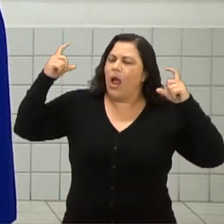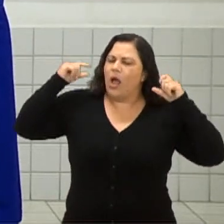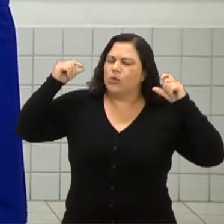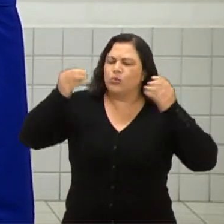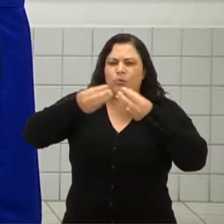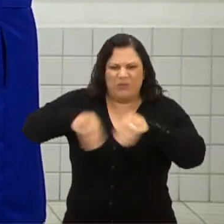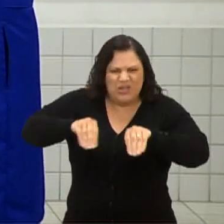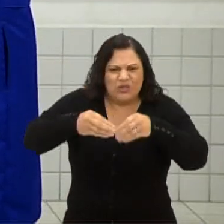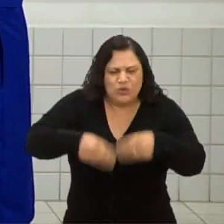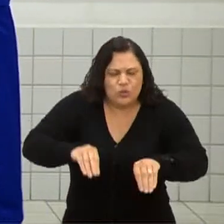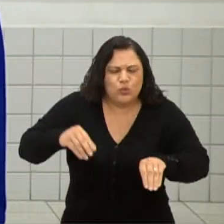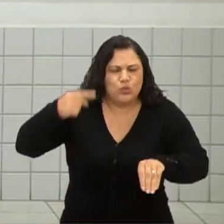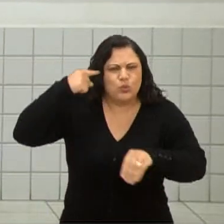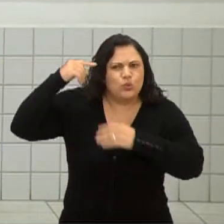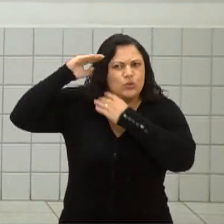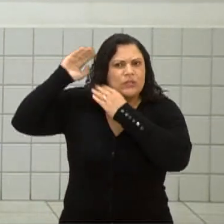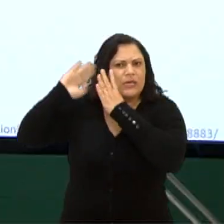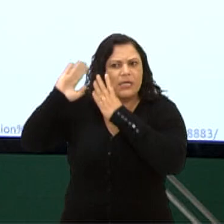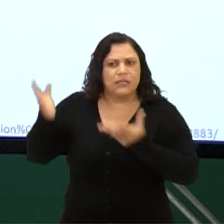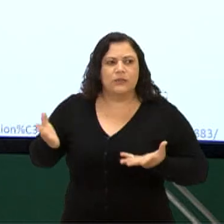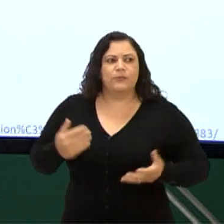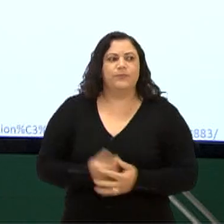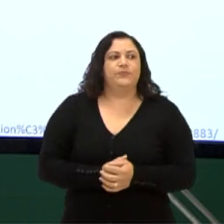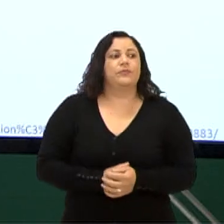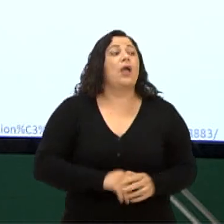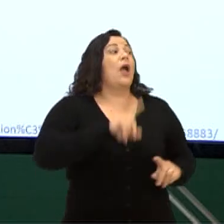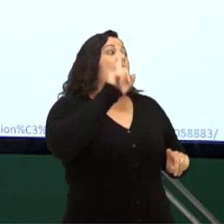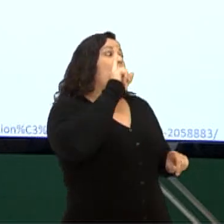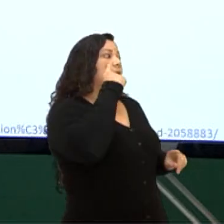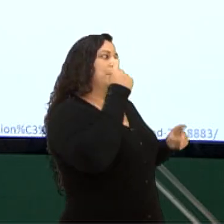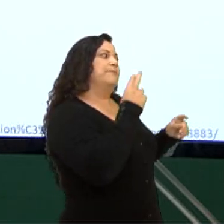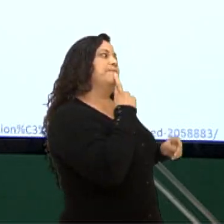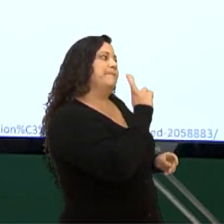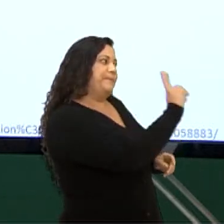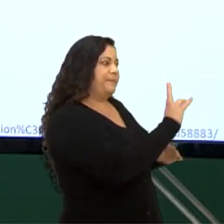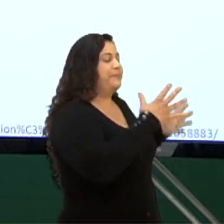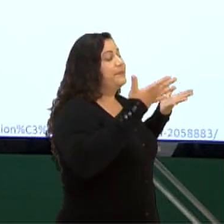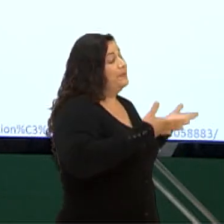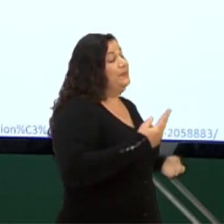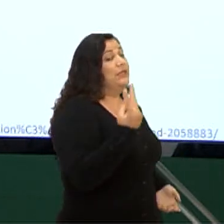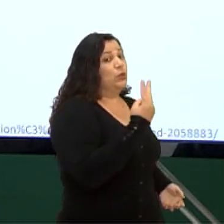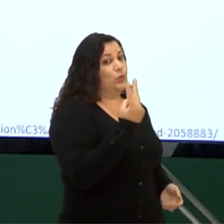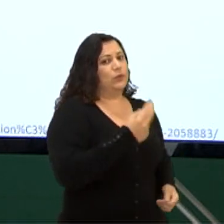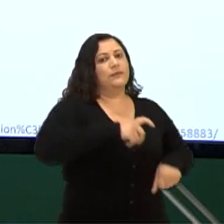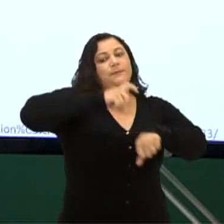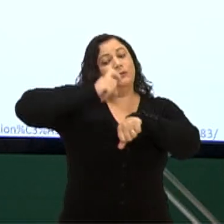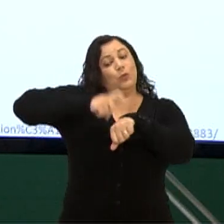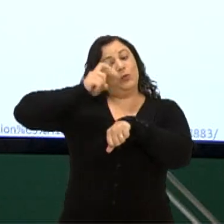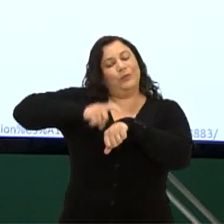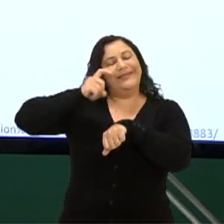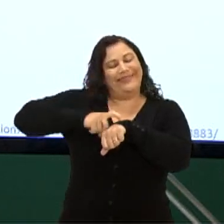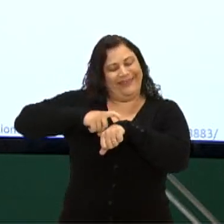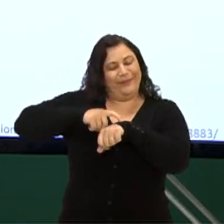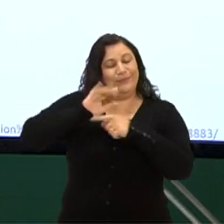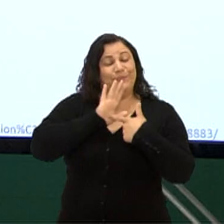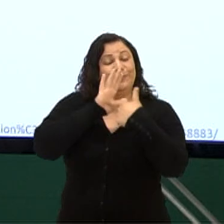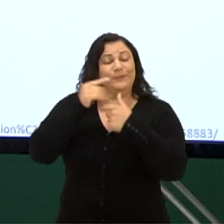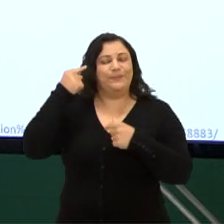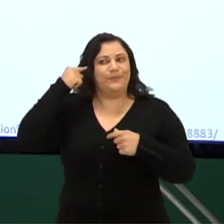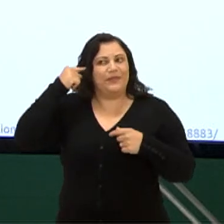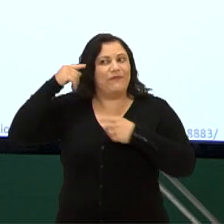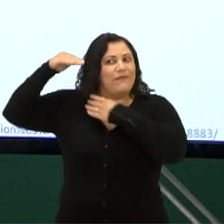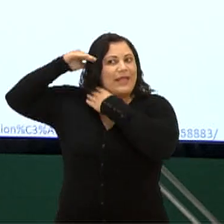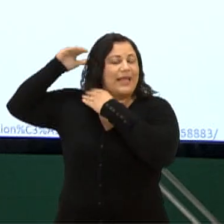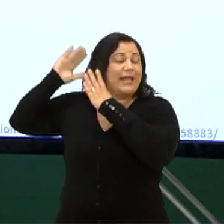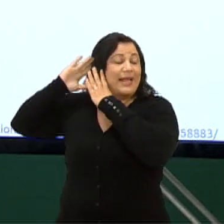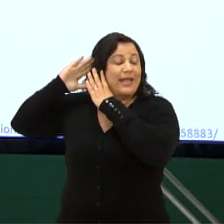assim? Então, são 2 itens que a gente tem que levar em consideração. O tempo de exposição e a altura, né,